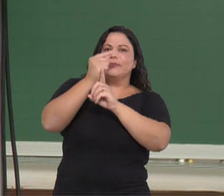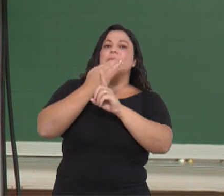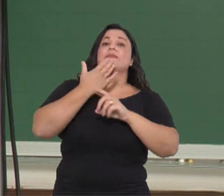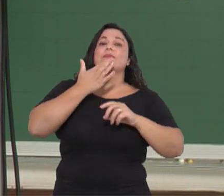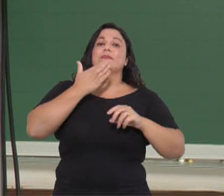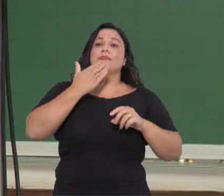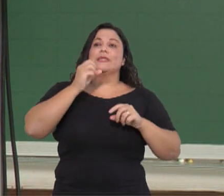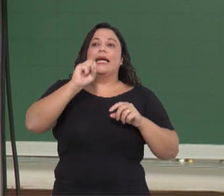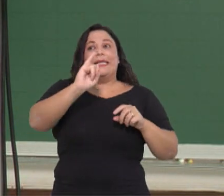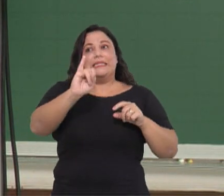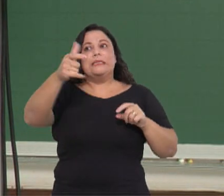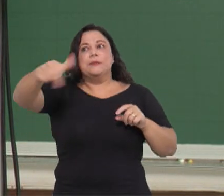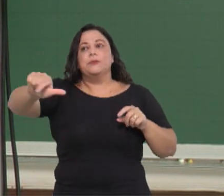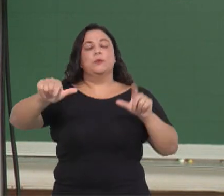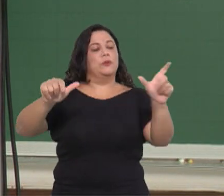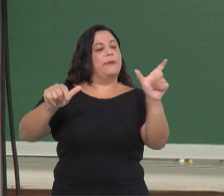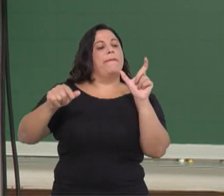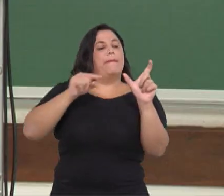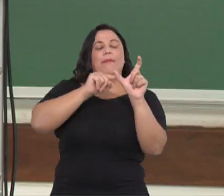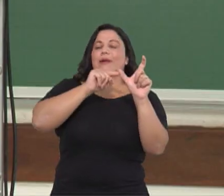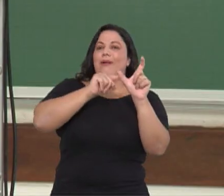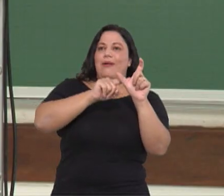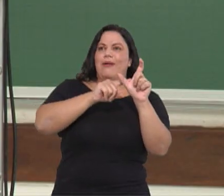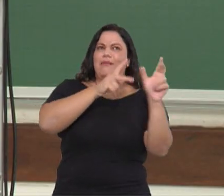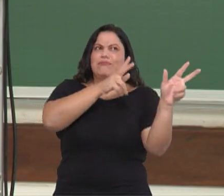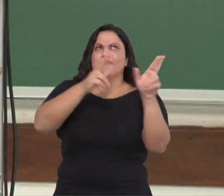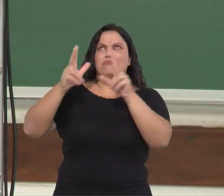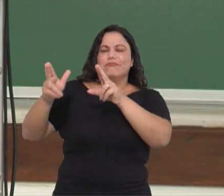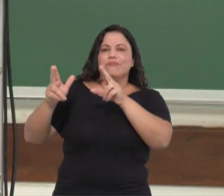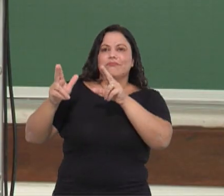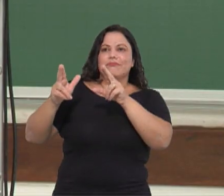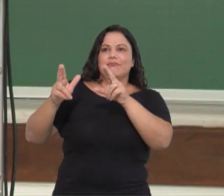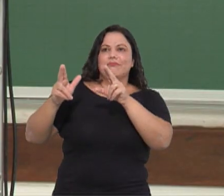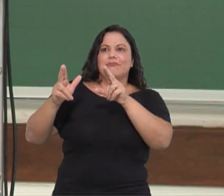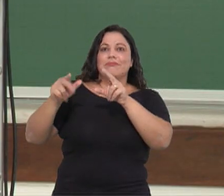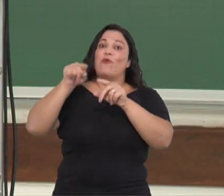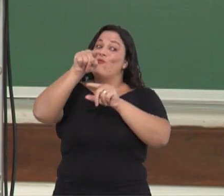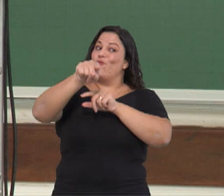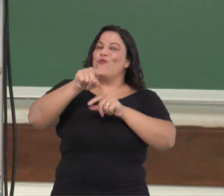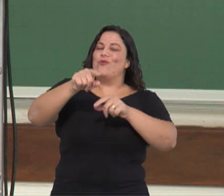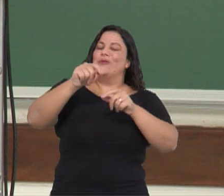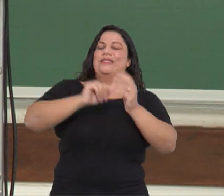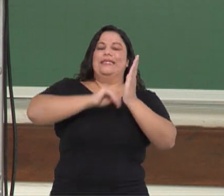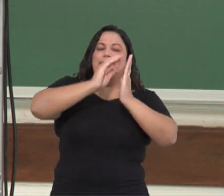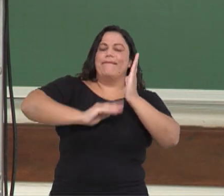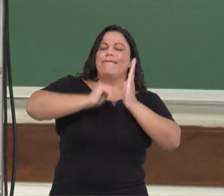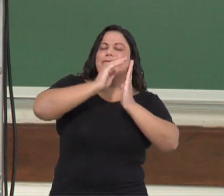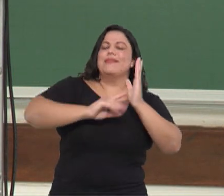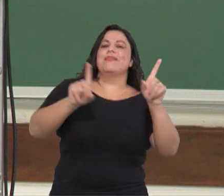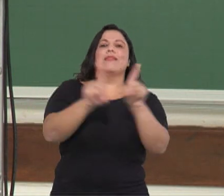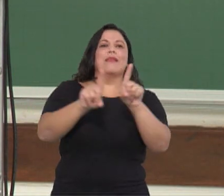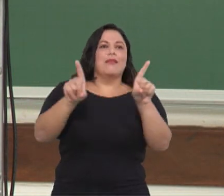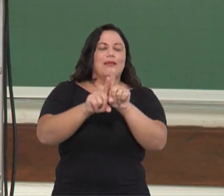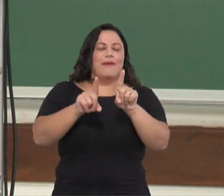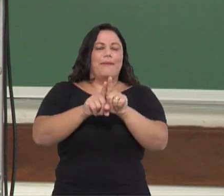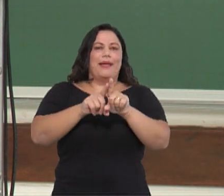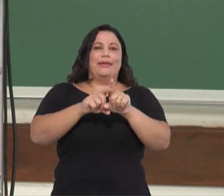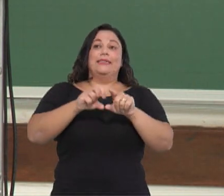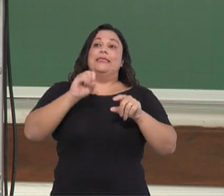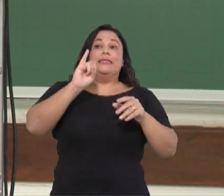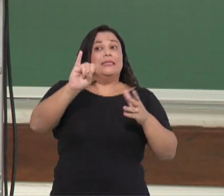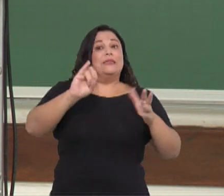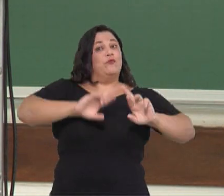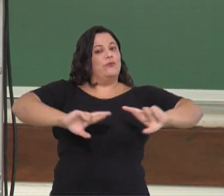outra palavra que você encontrar tiver a mesma sílaba tônica, você pinta também da mesma cor. Se for sílaba